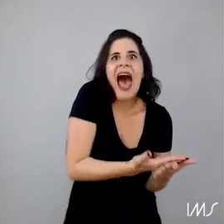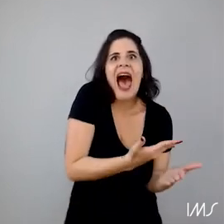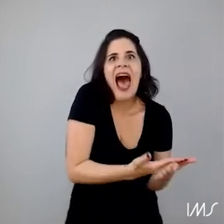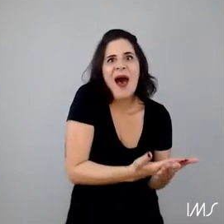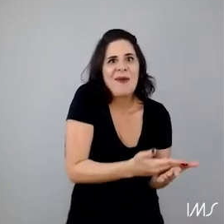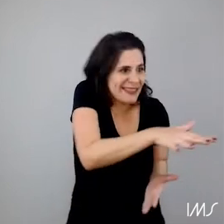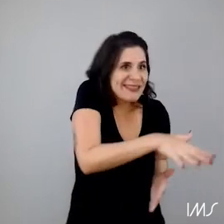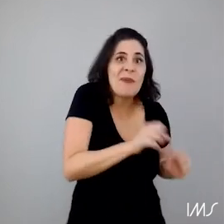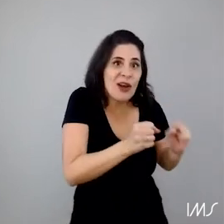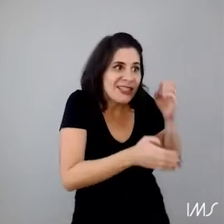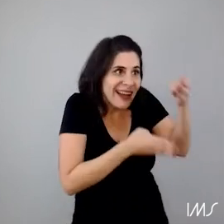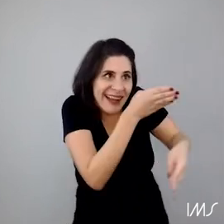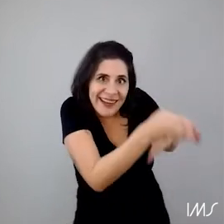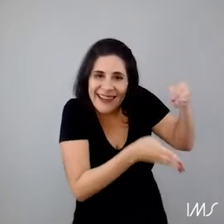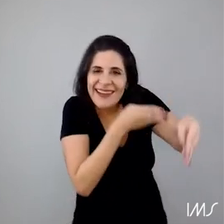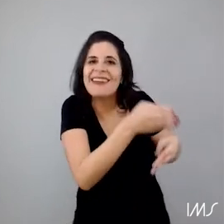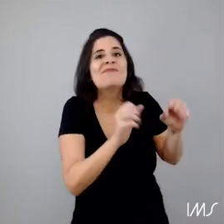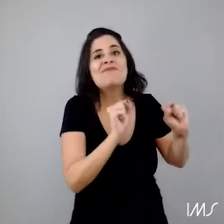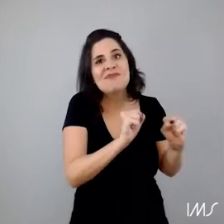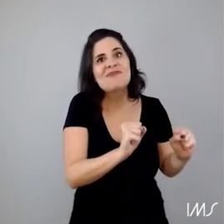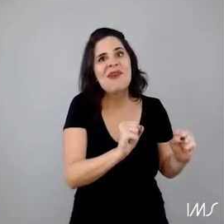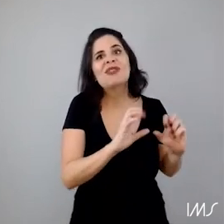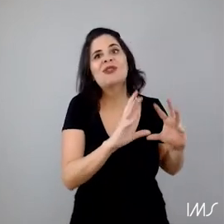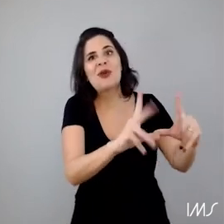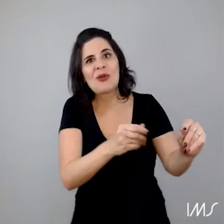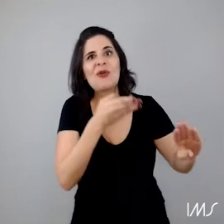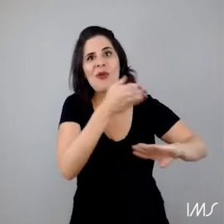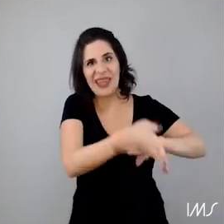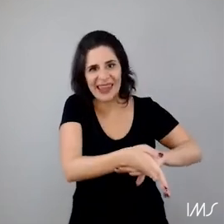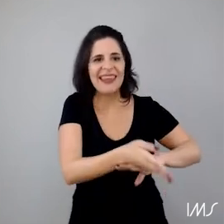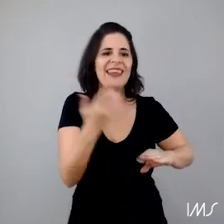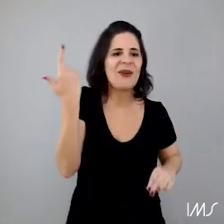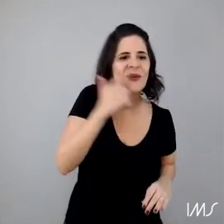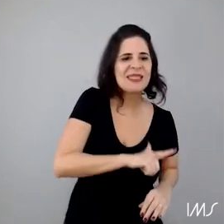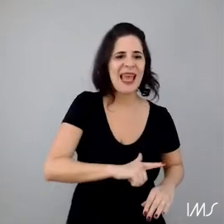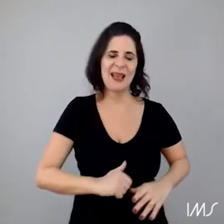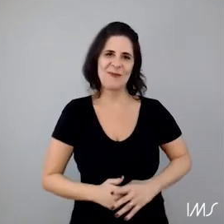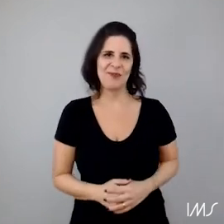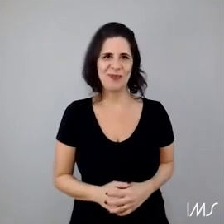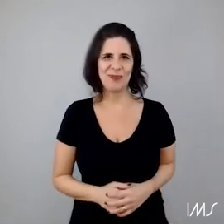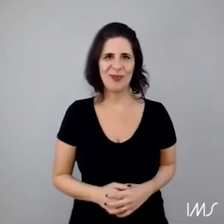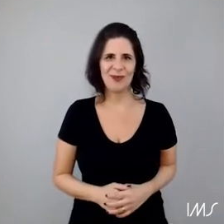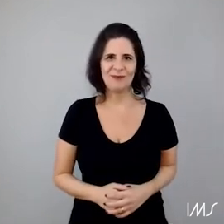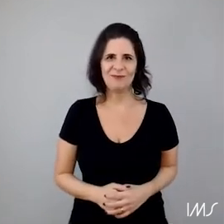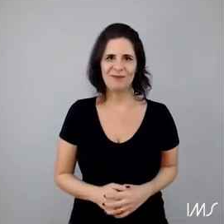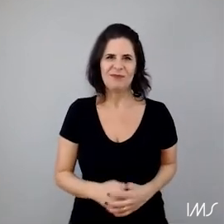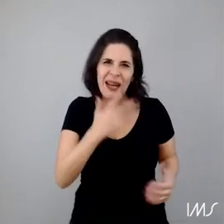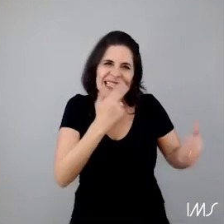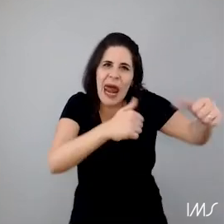área comum de acesso a todos que ali estavam, e dois laboratórios, se não me falha a memória.